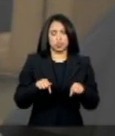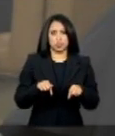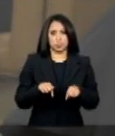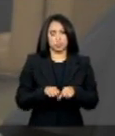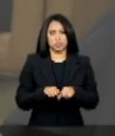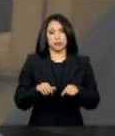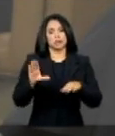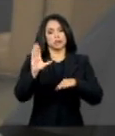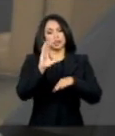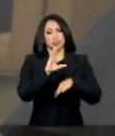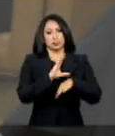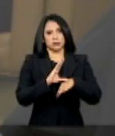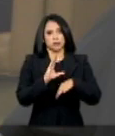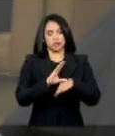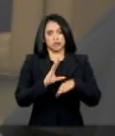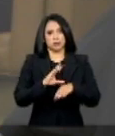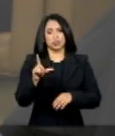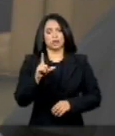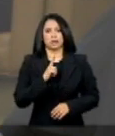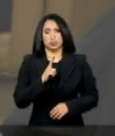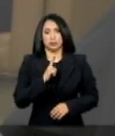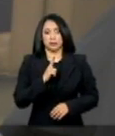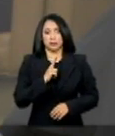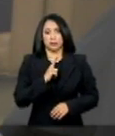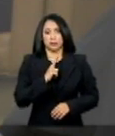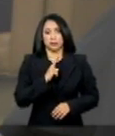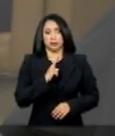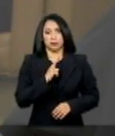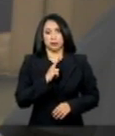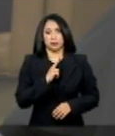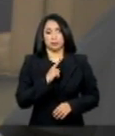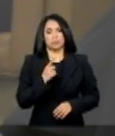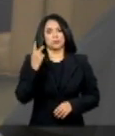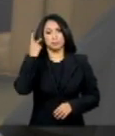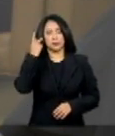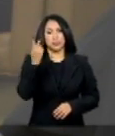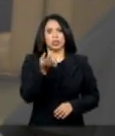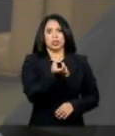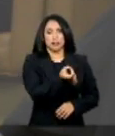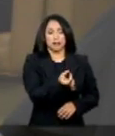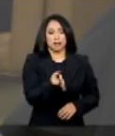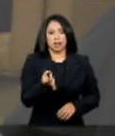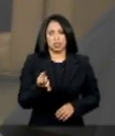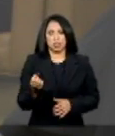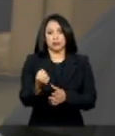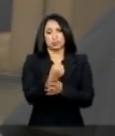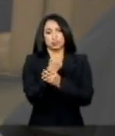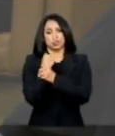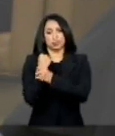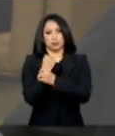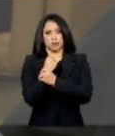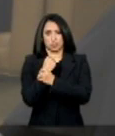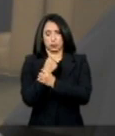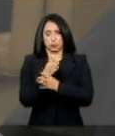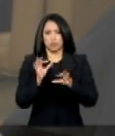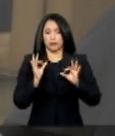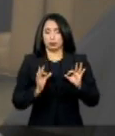às competências para cada ente federativo em proac da segurança jurídica